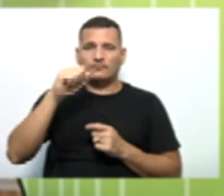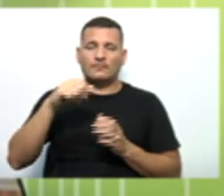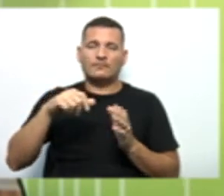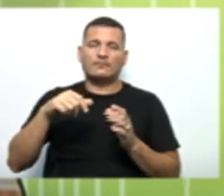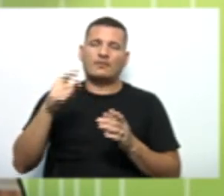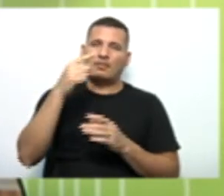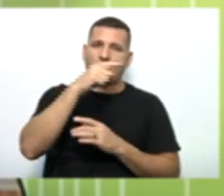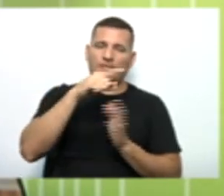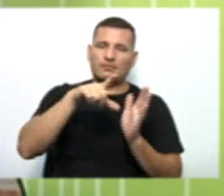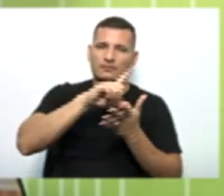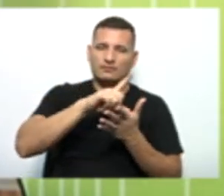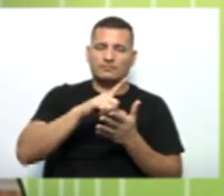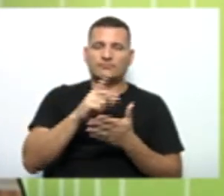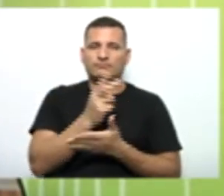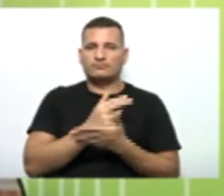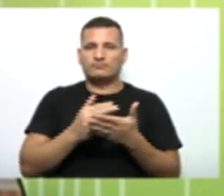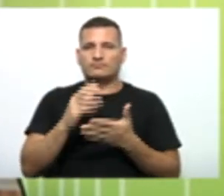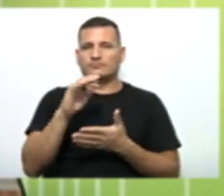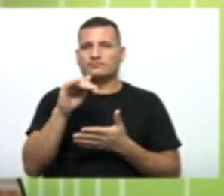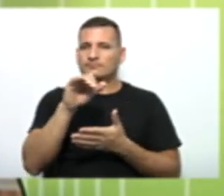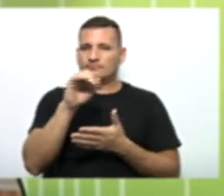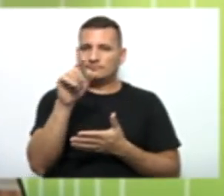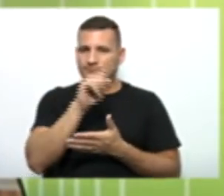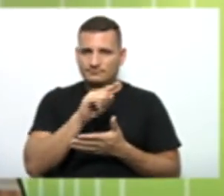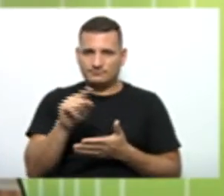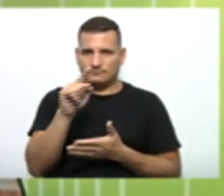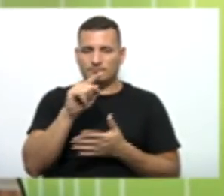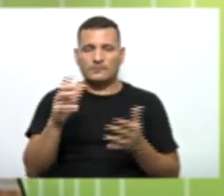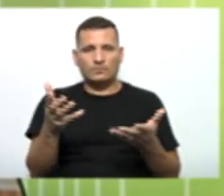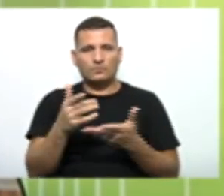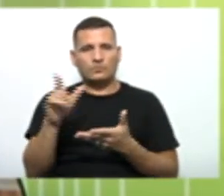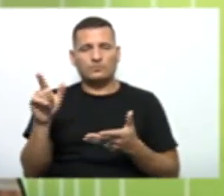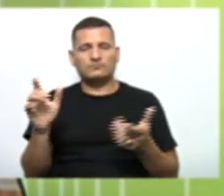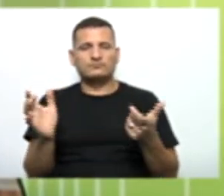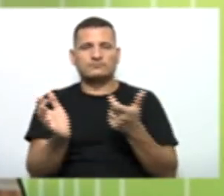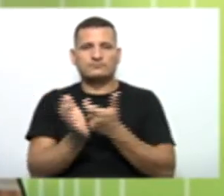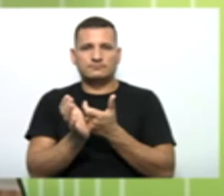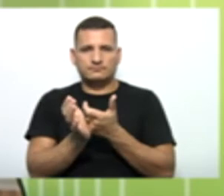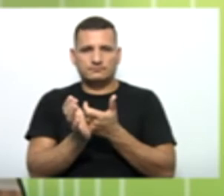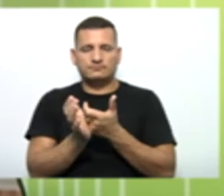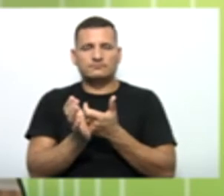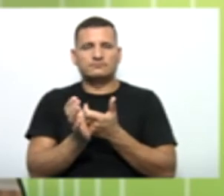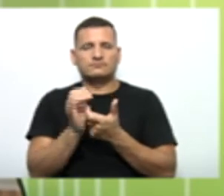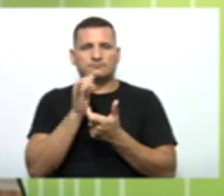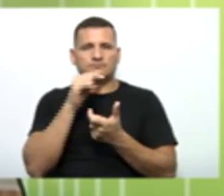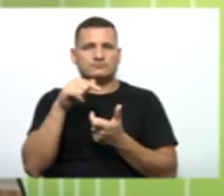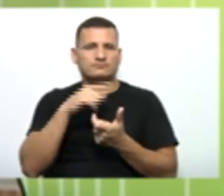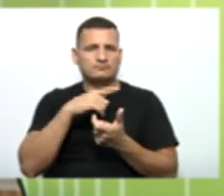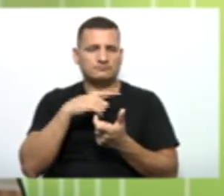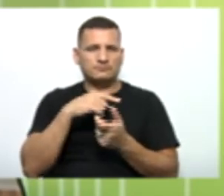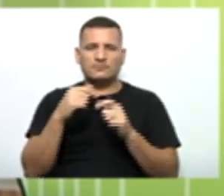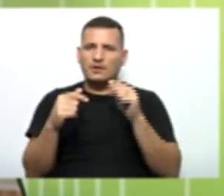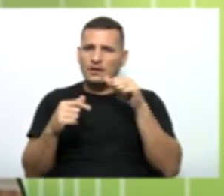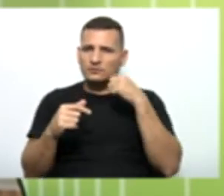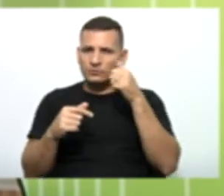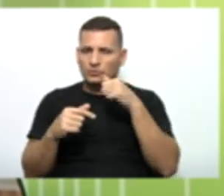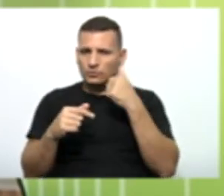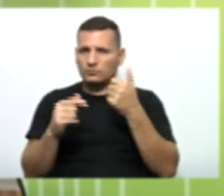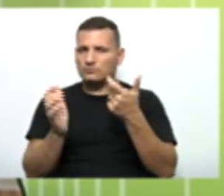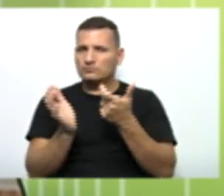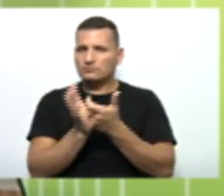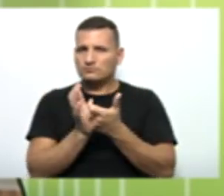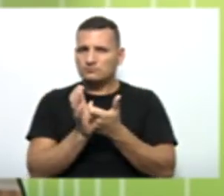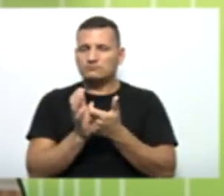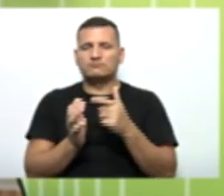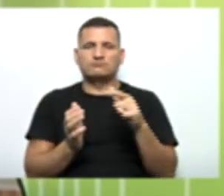diagrama de caso de uso com o diagrama de classe. Por exemplo, diagrama de classe vai ter ator? Sim ou não? Não, né,